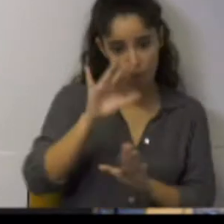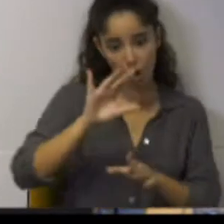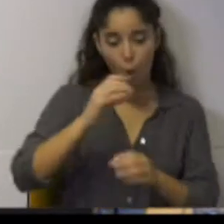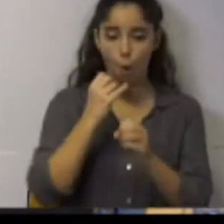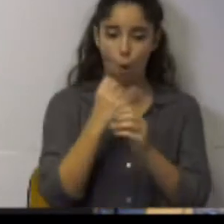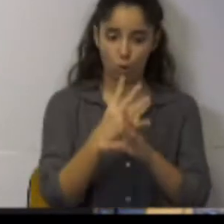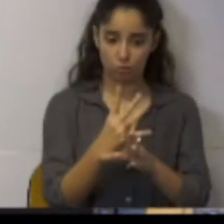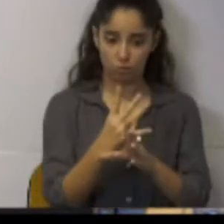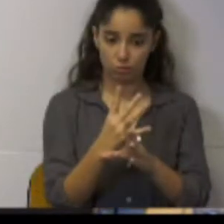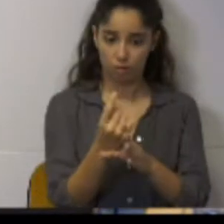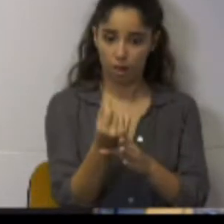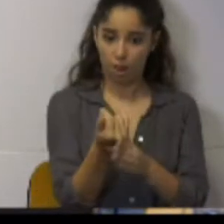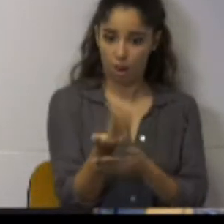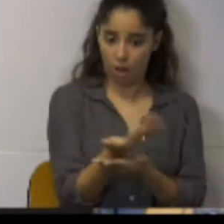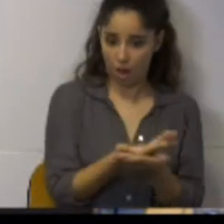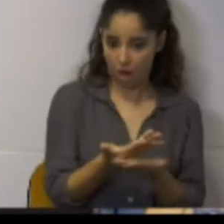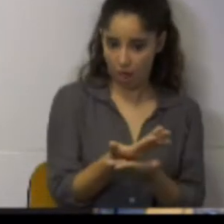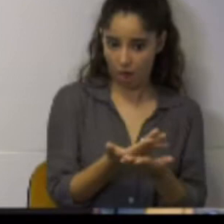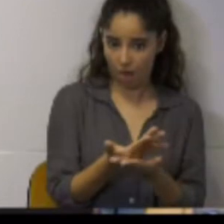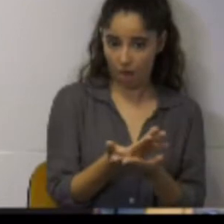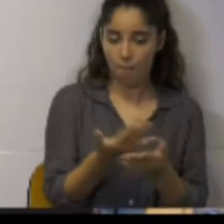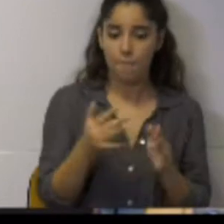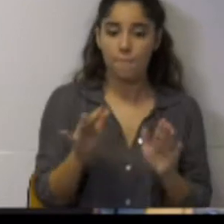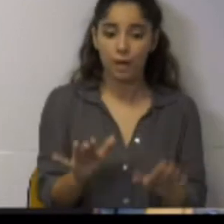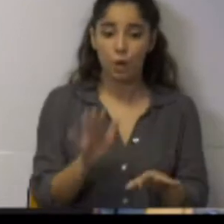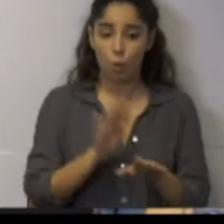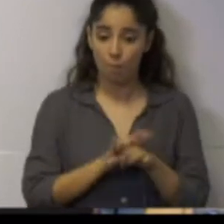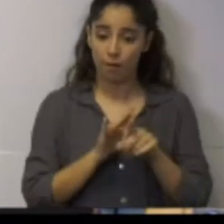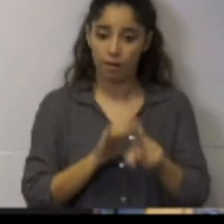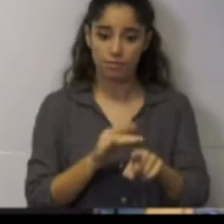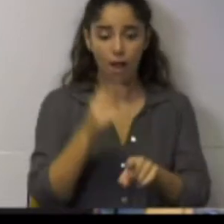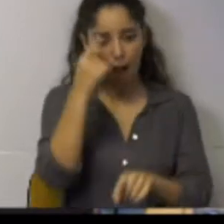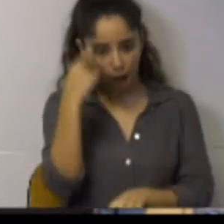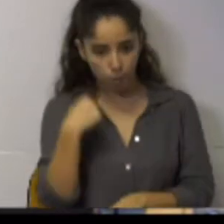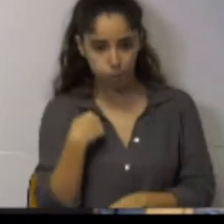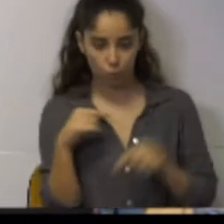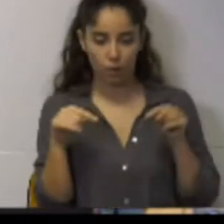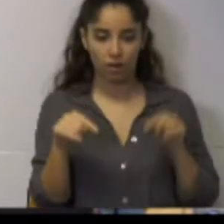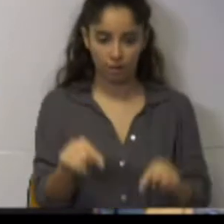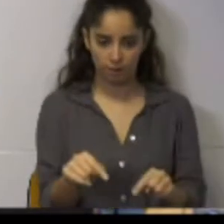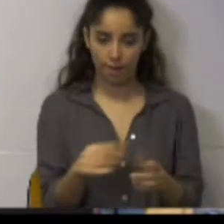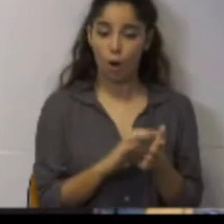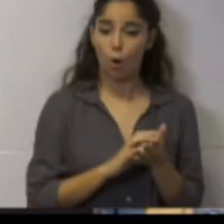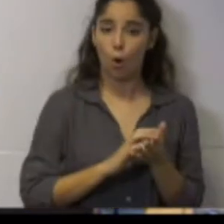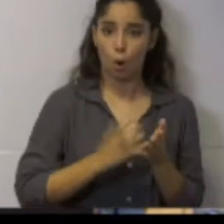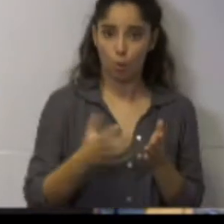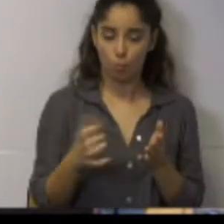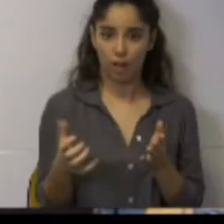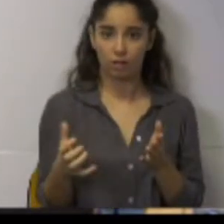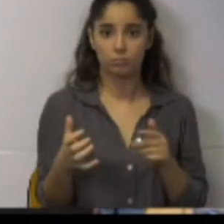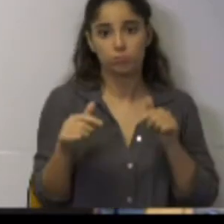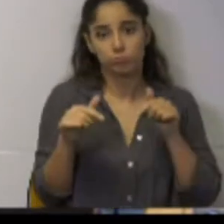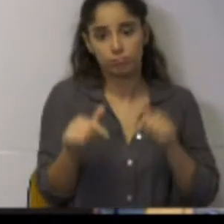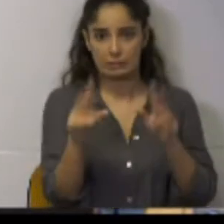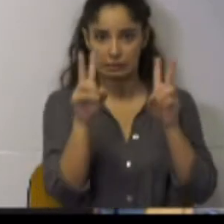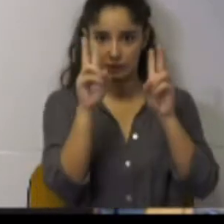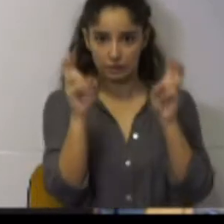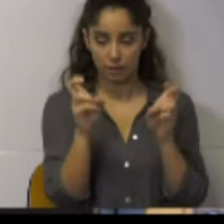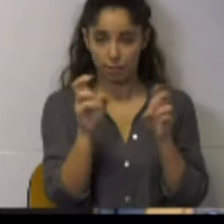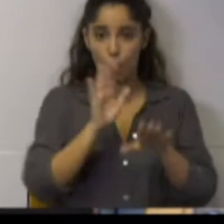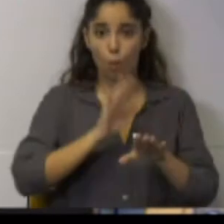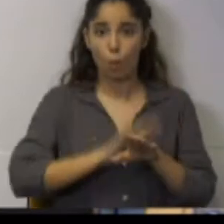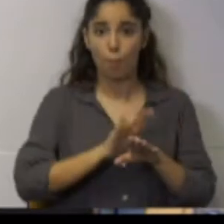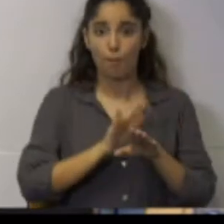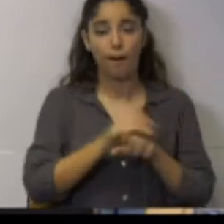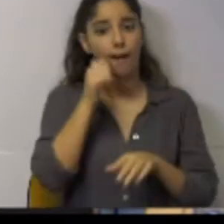indicadores macroeconómicos. E é por isso que também reconheço aqui a complexidade deste tema, sendo que